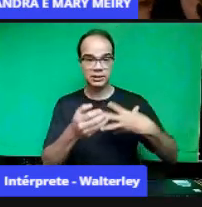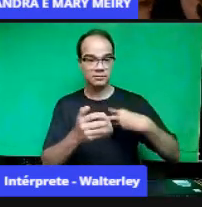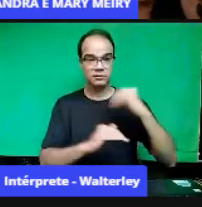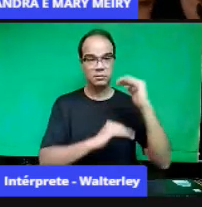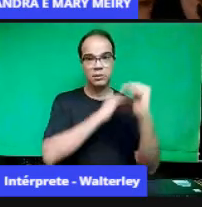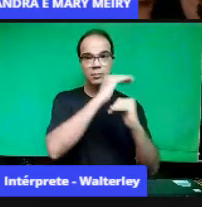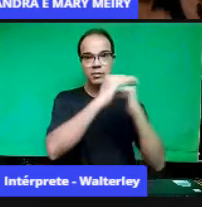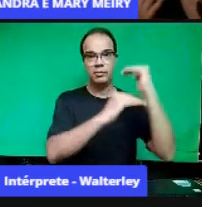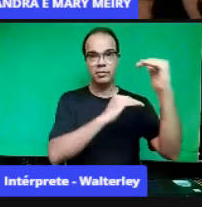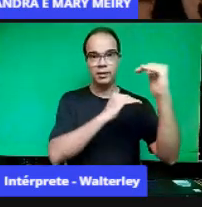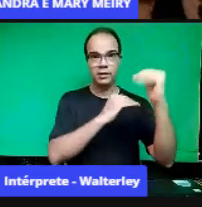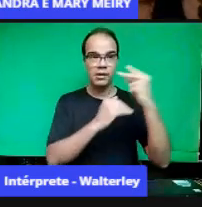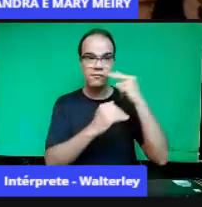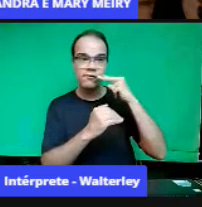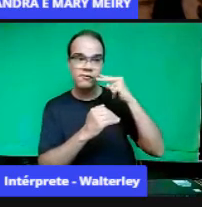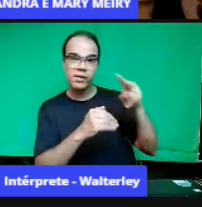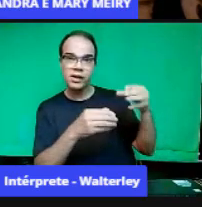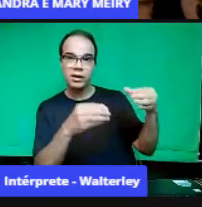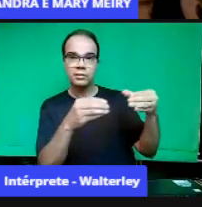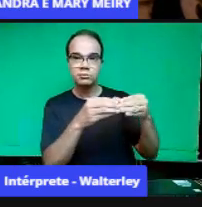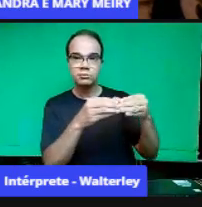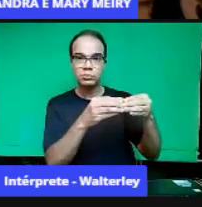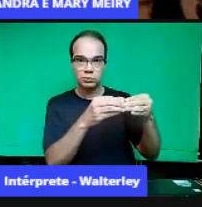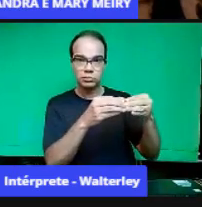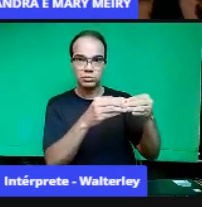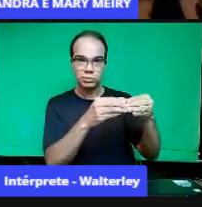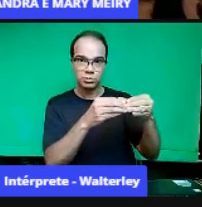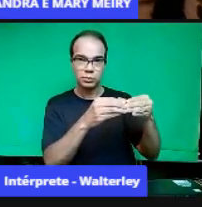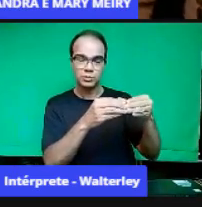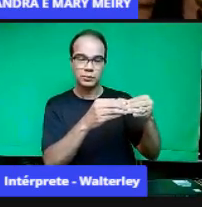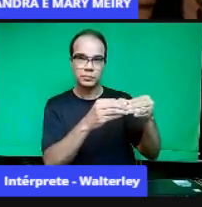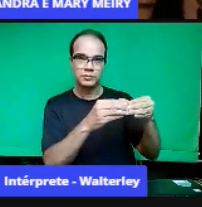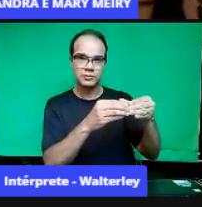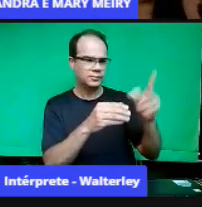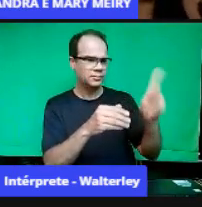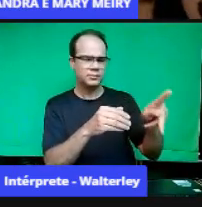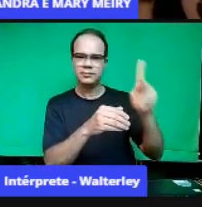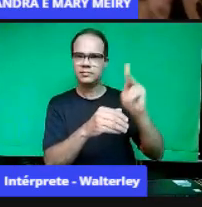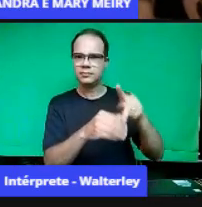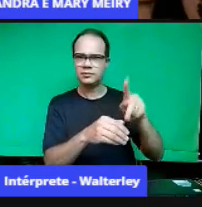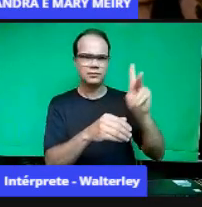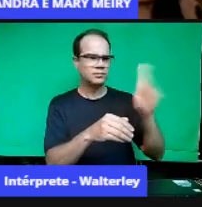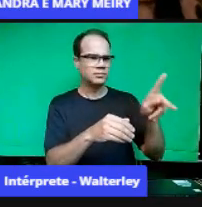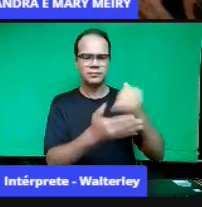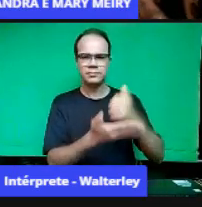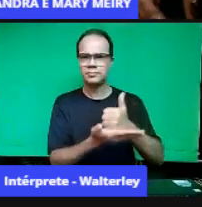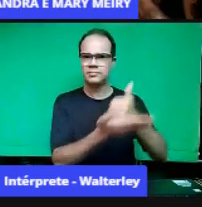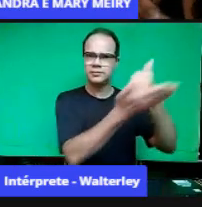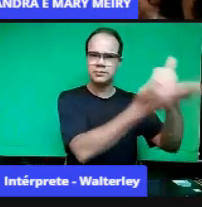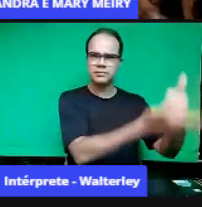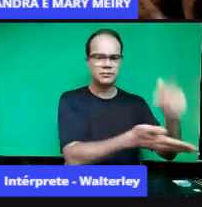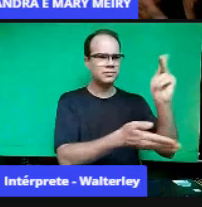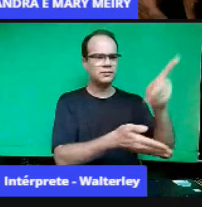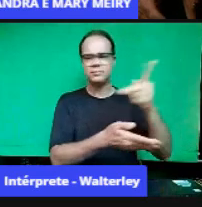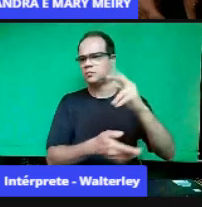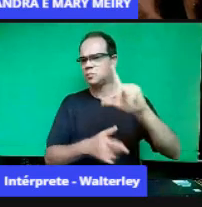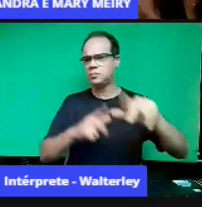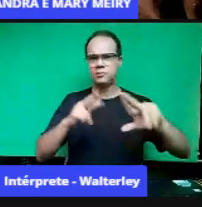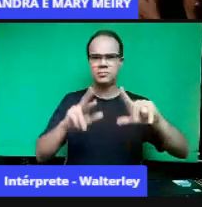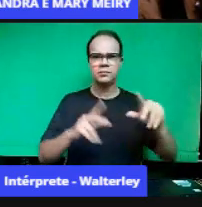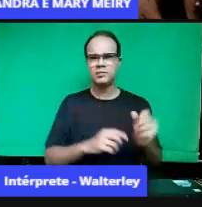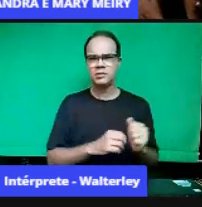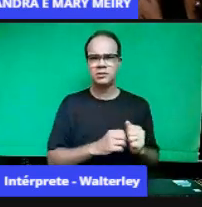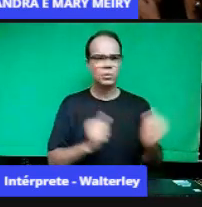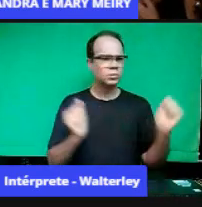objetivo comum, como diz a Sandra, que é o desenvolvimento desse aluno em todos os aspectos, né? Vamos passar o slide lá para a